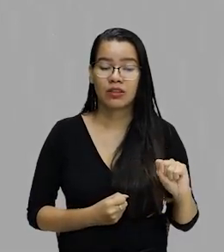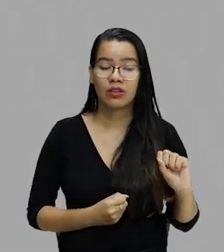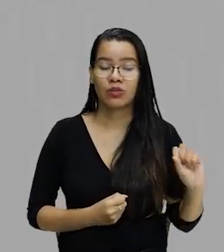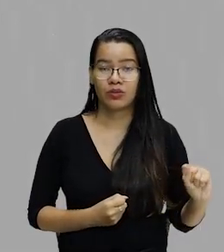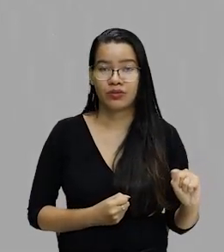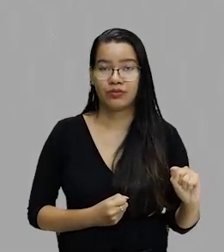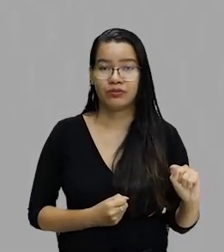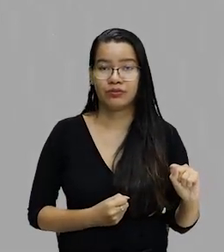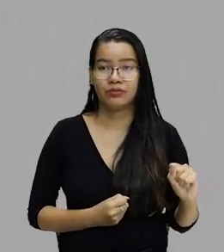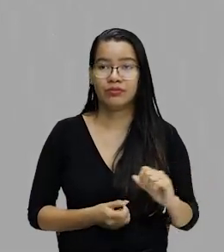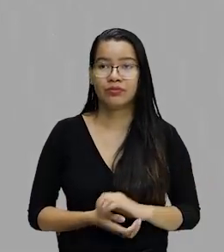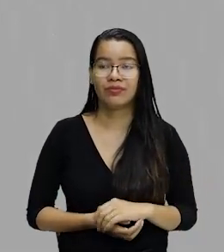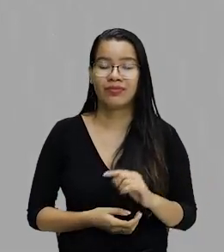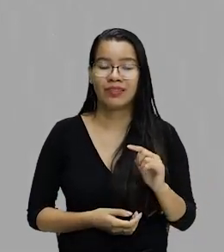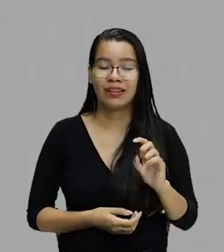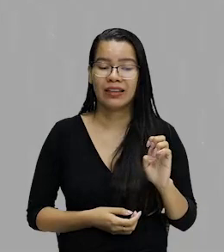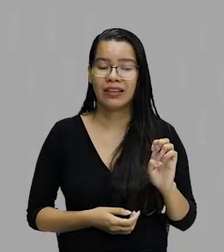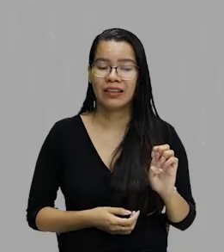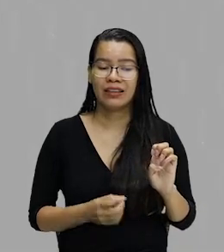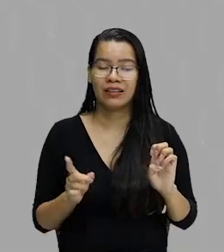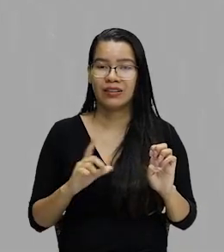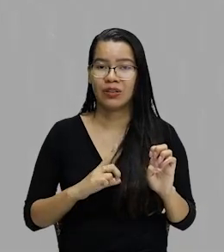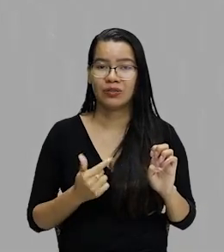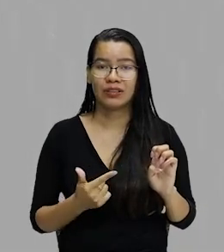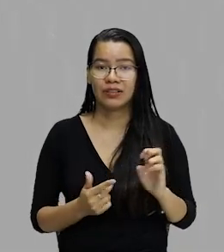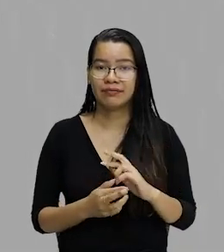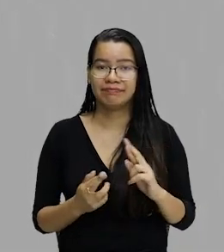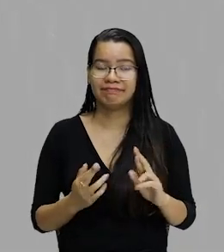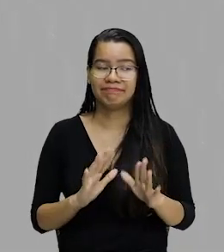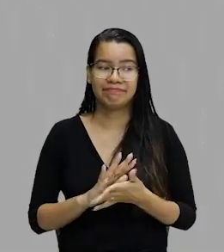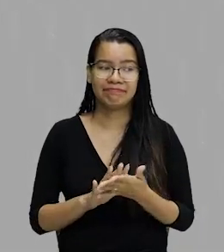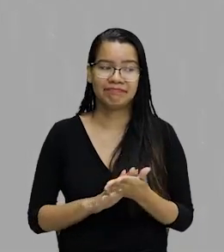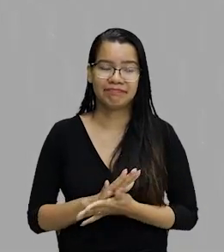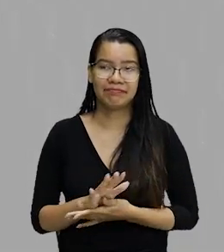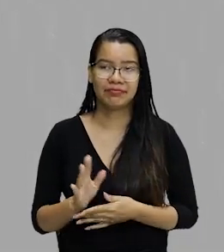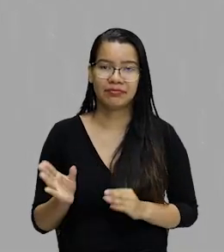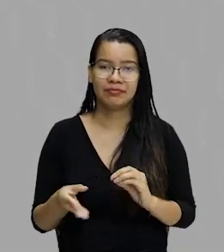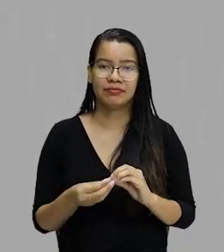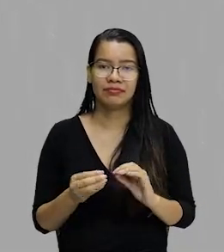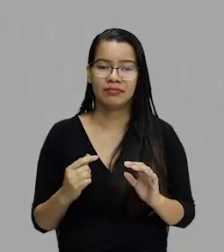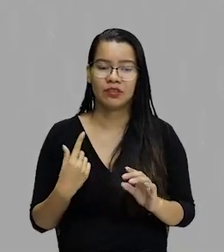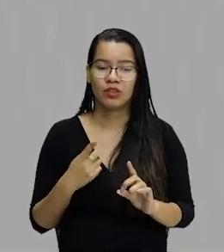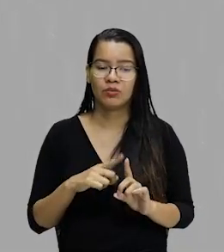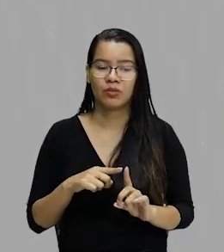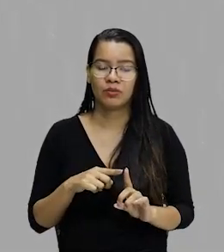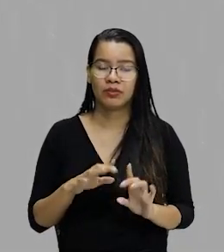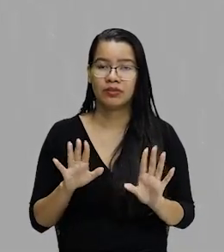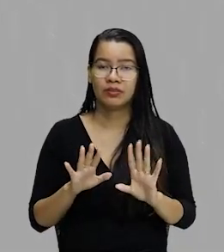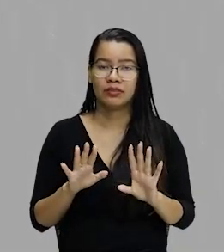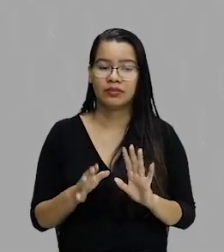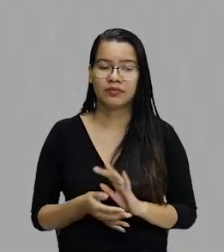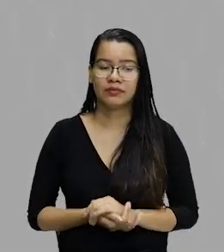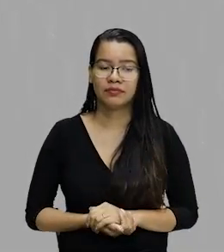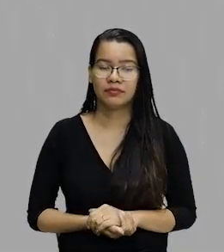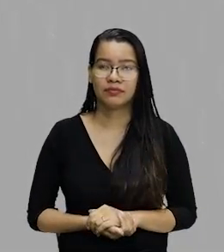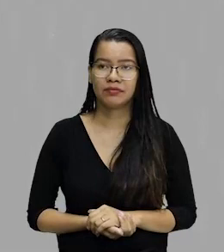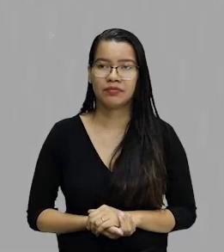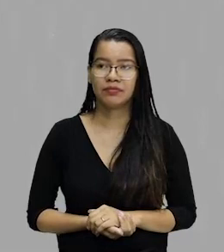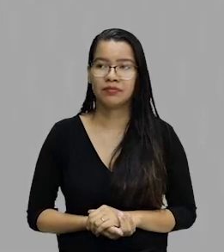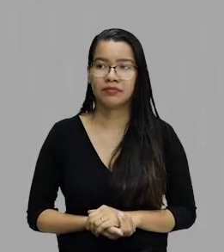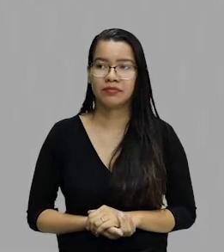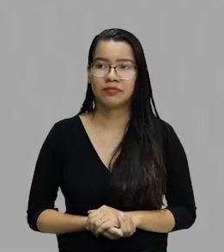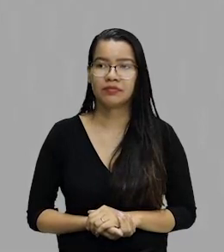letra E aqui não vai fazer muito sentido, né? O E não está aqui dentro do nosso propósito. Não é a letra E a gente não vai